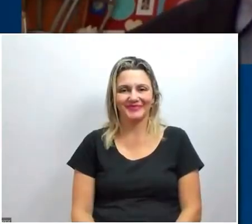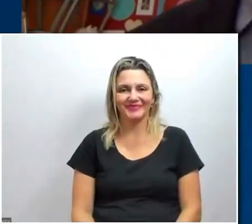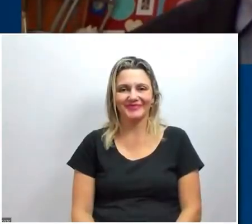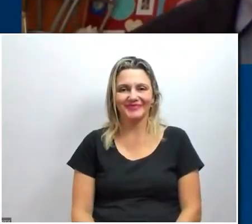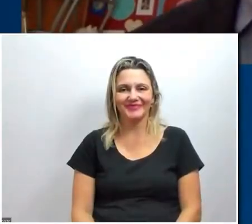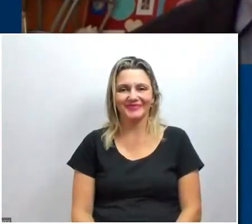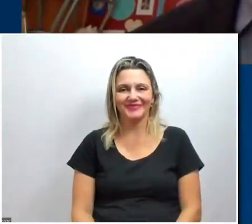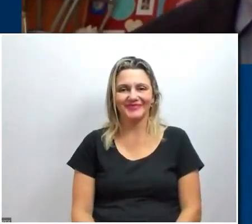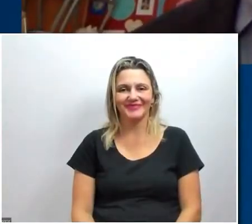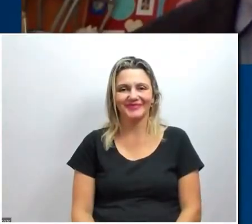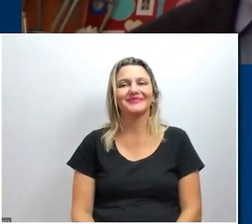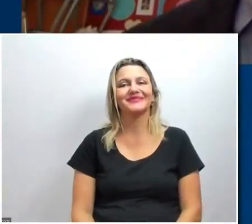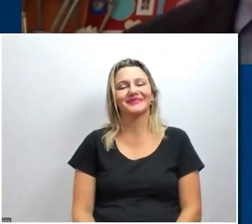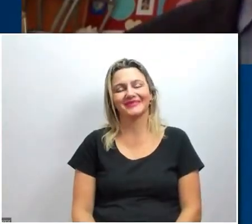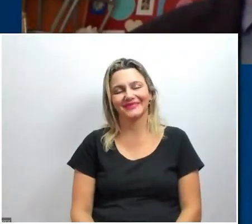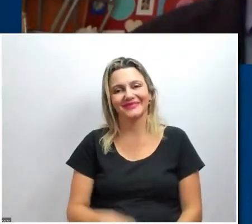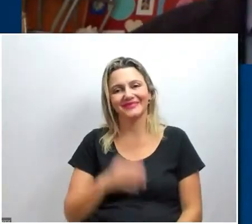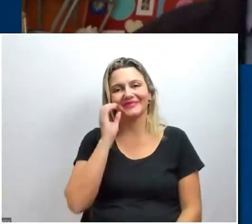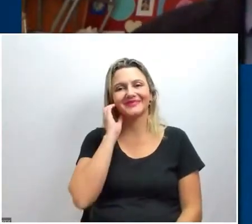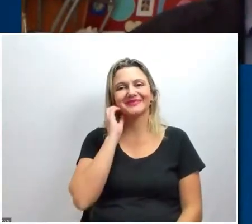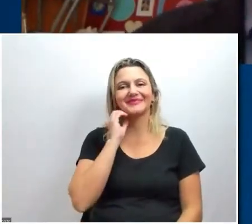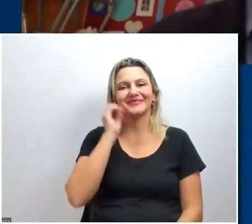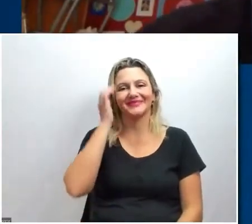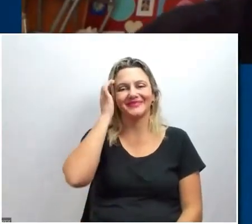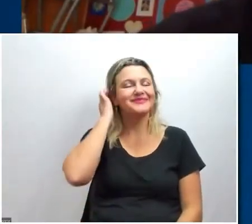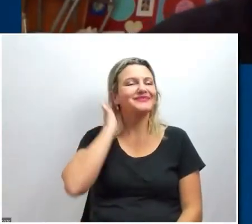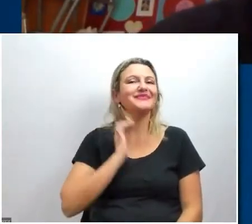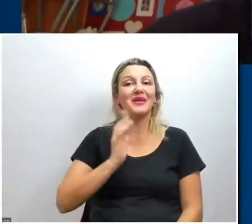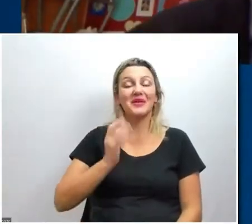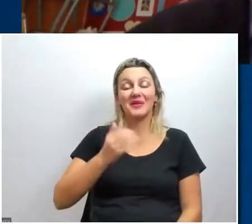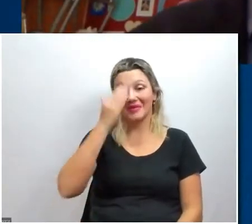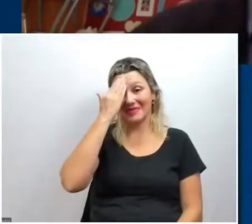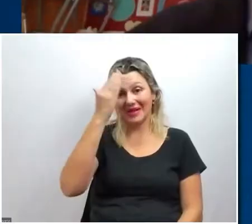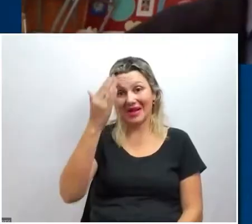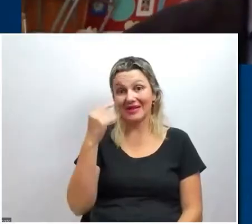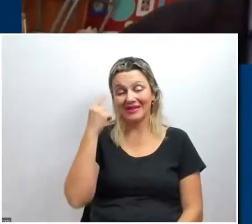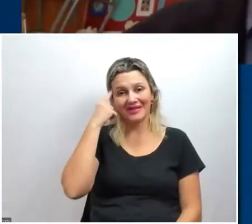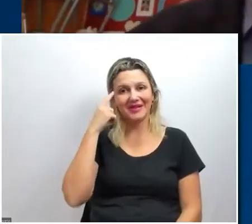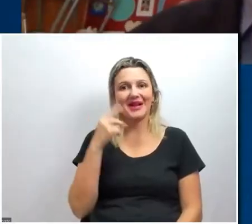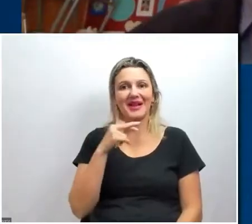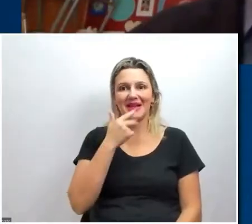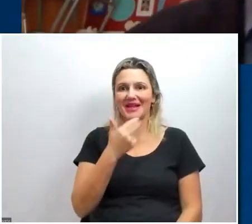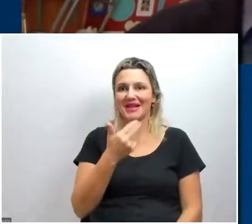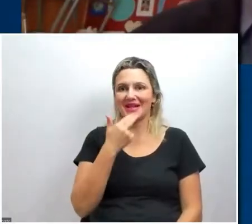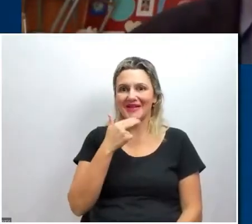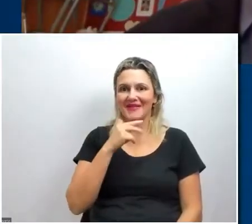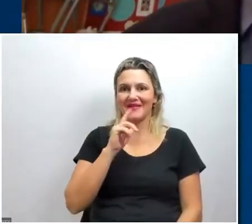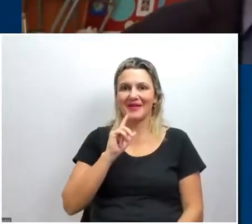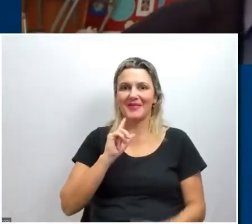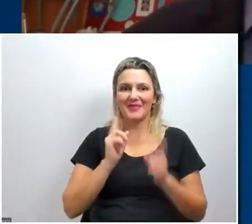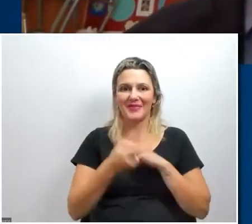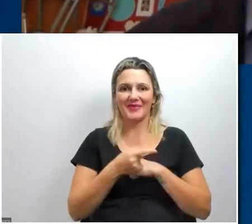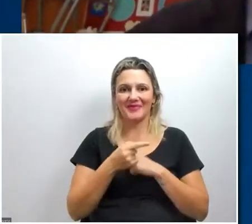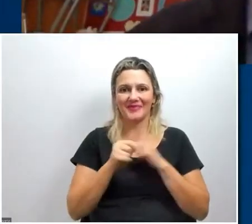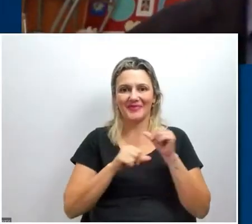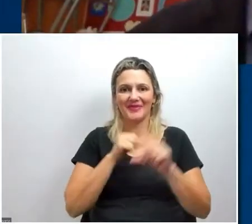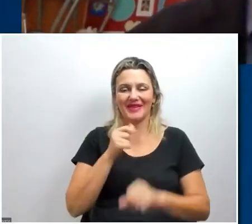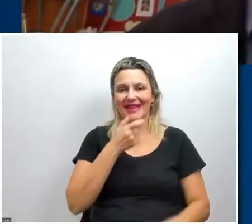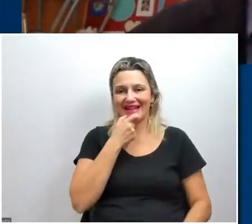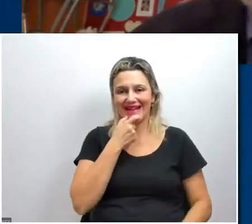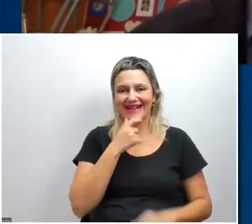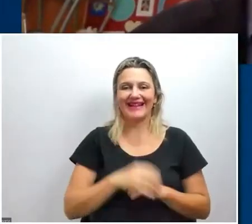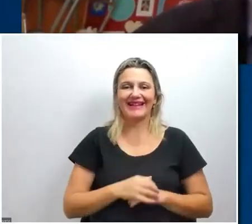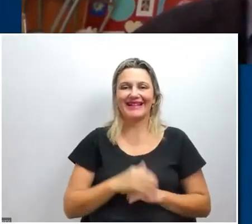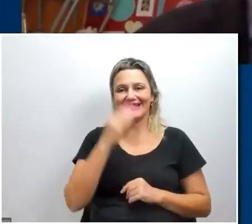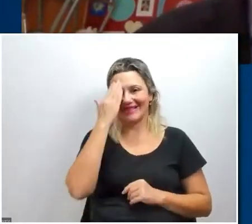Muito obrigada. Eu já ia mudar para o inglês aqui, doutor, já esperando a nossa próxima convidada, meu cérebro já deu um switch. Muito obrigada, doutor